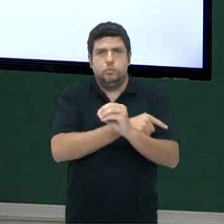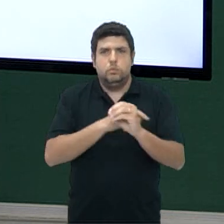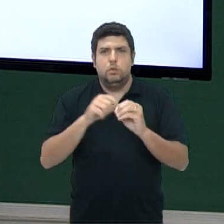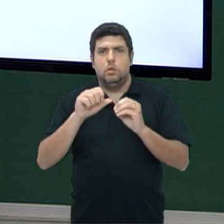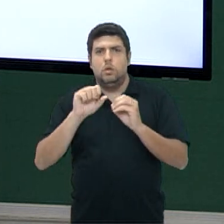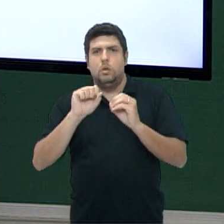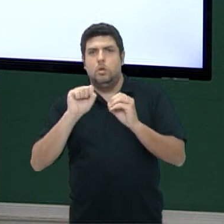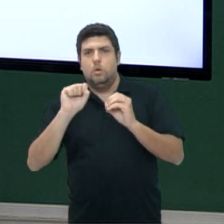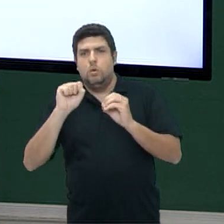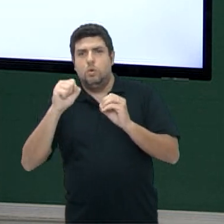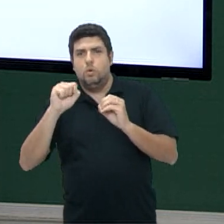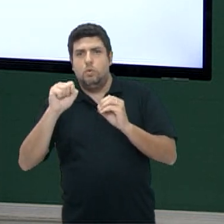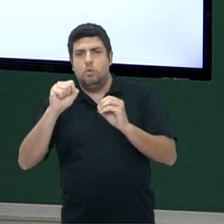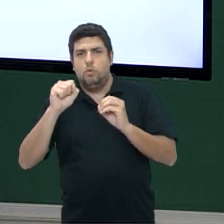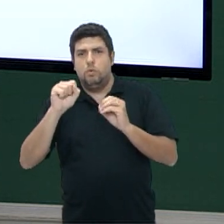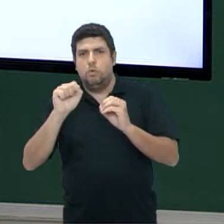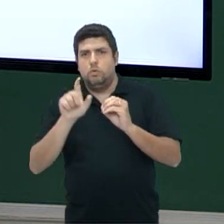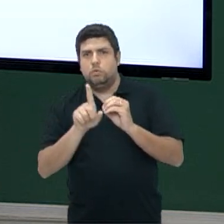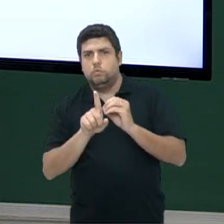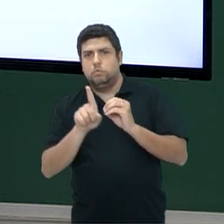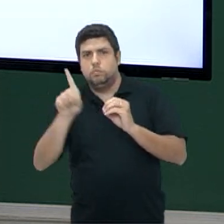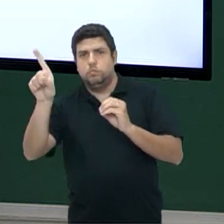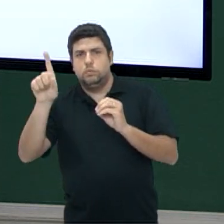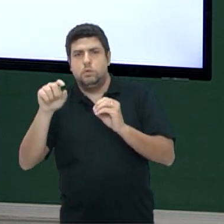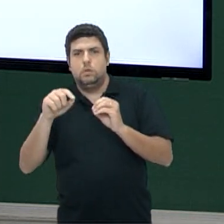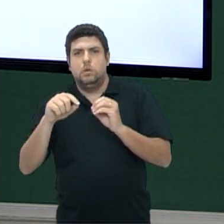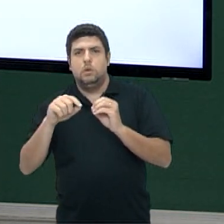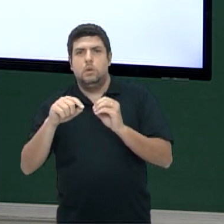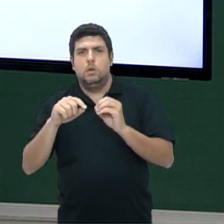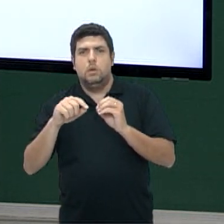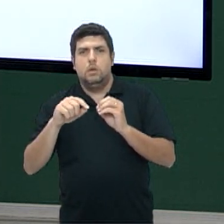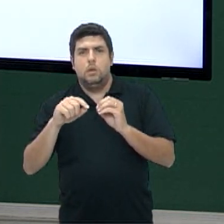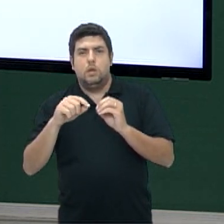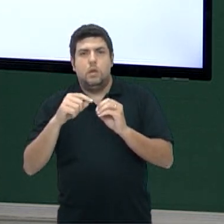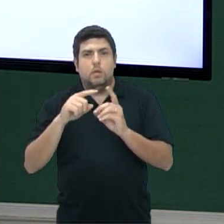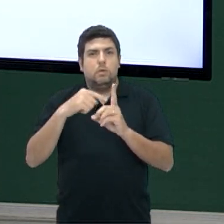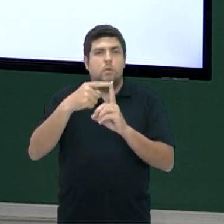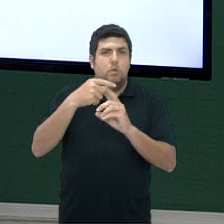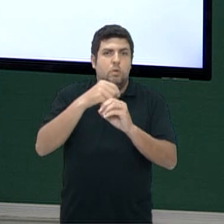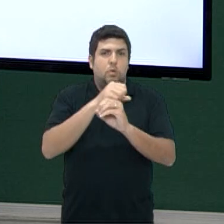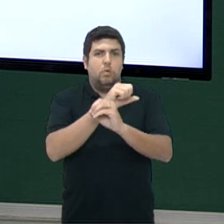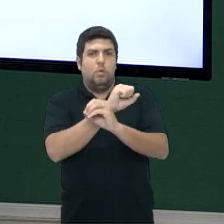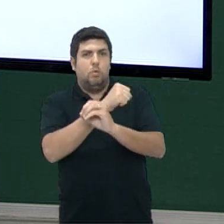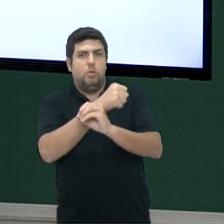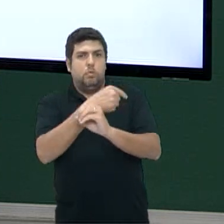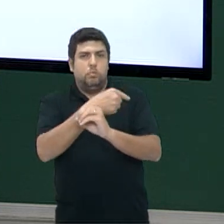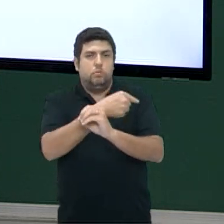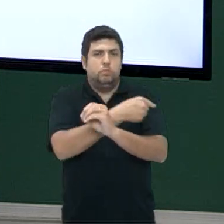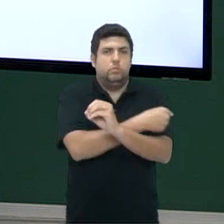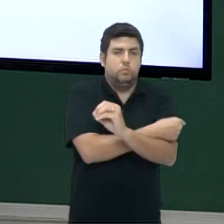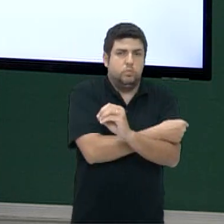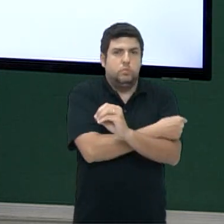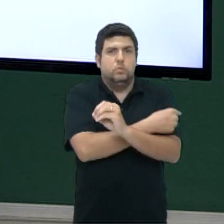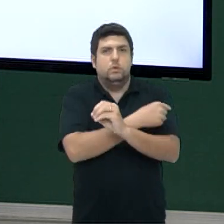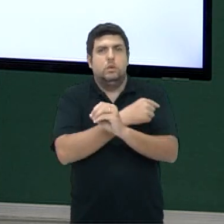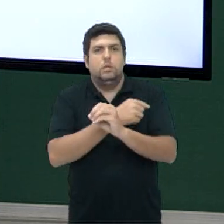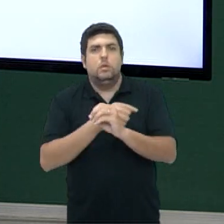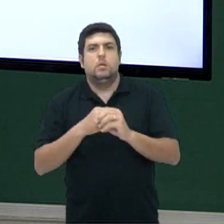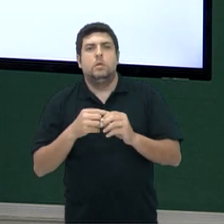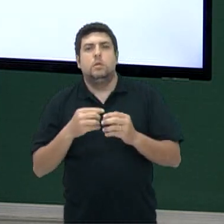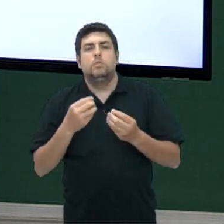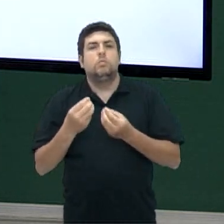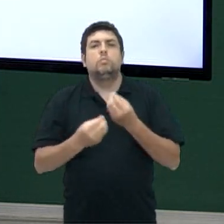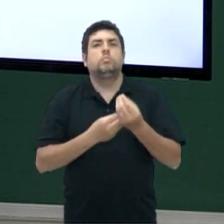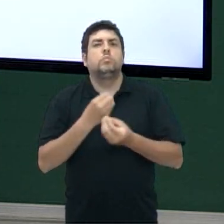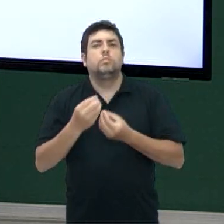direção, nesse sentido, com o 8 resultante nessa mesma direção aqui, só que no sentido